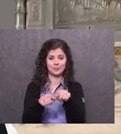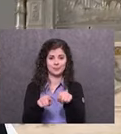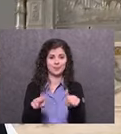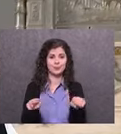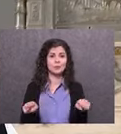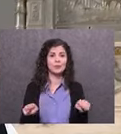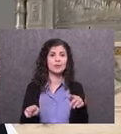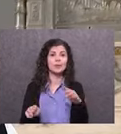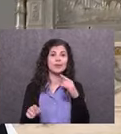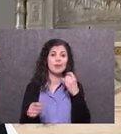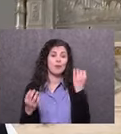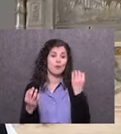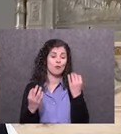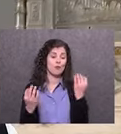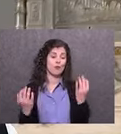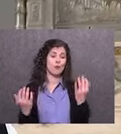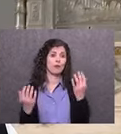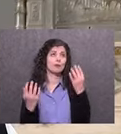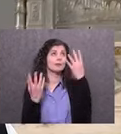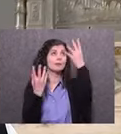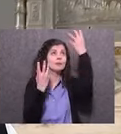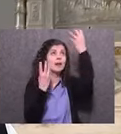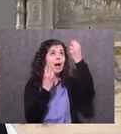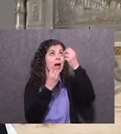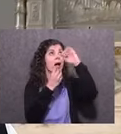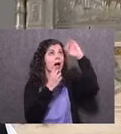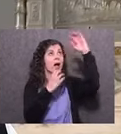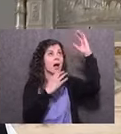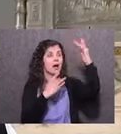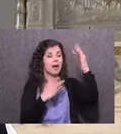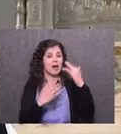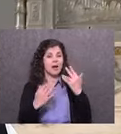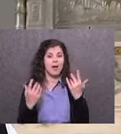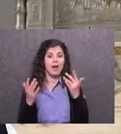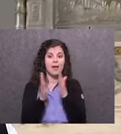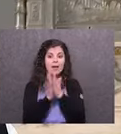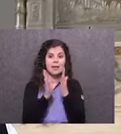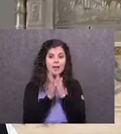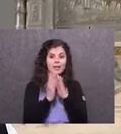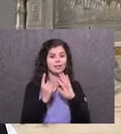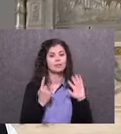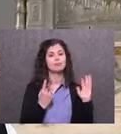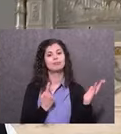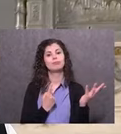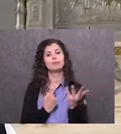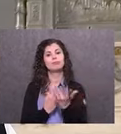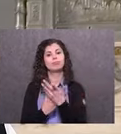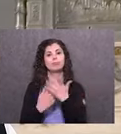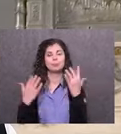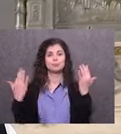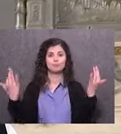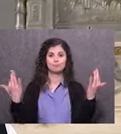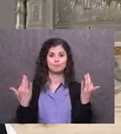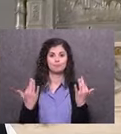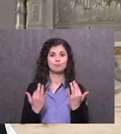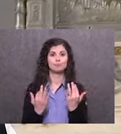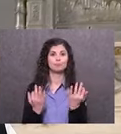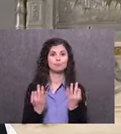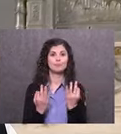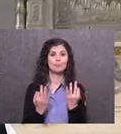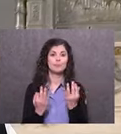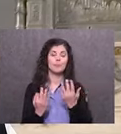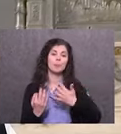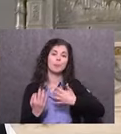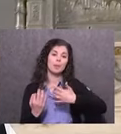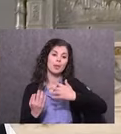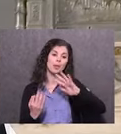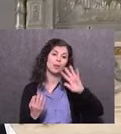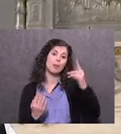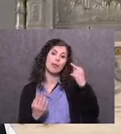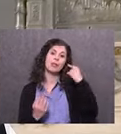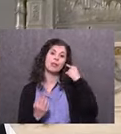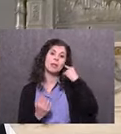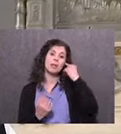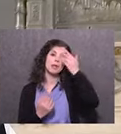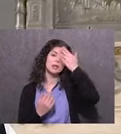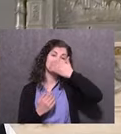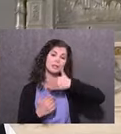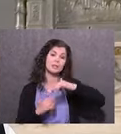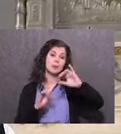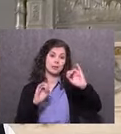Reunidos aqui na vossa presença, em comunhão com toda a Igreja, ao celebrarmos o primeiro dia da